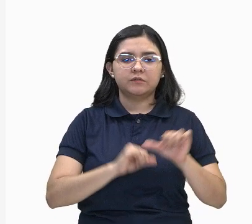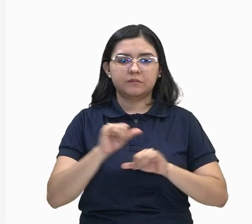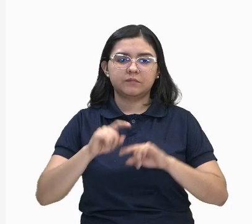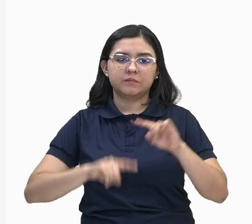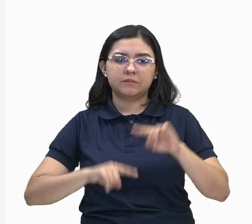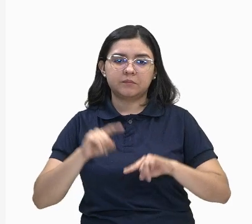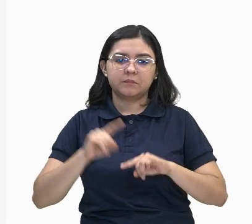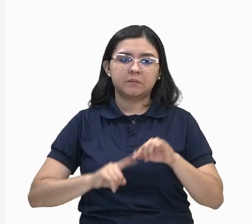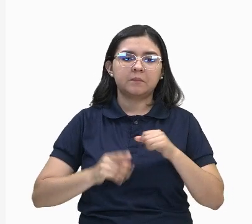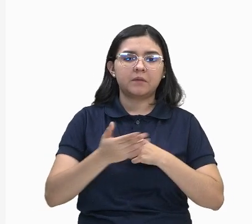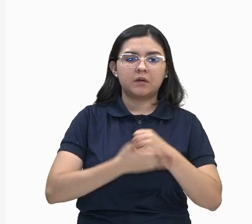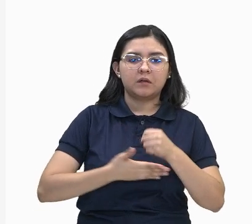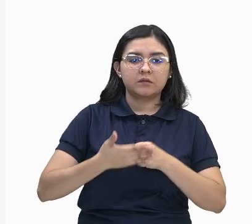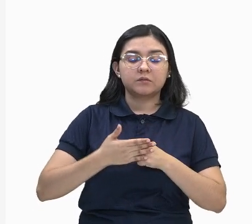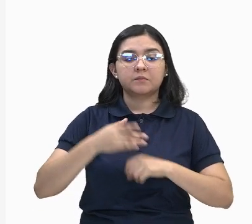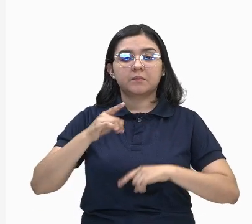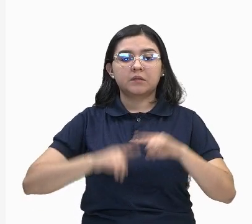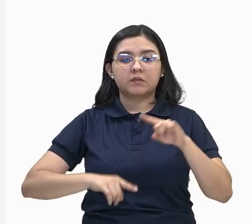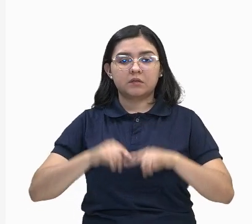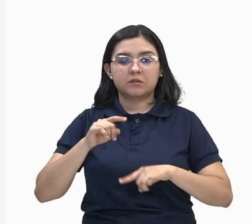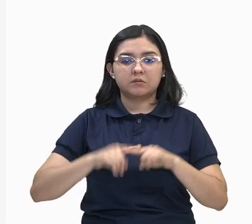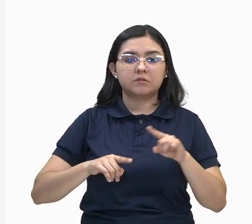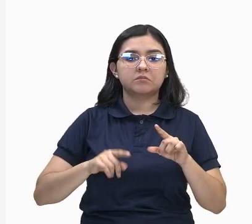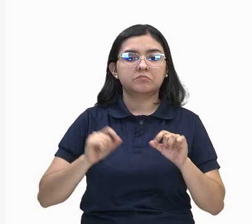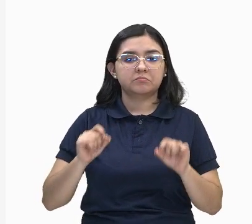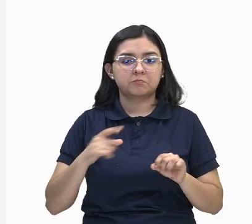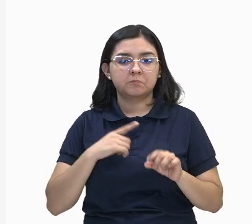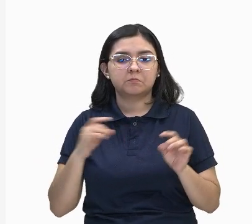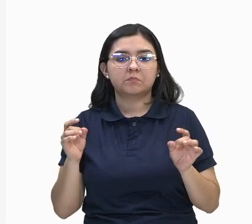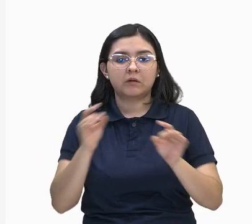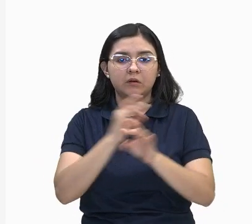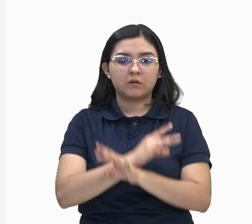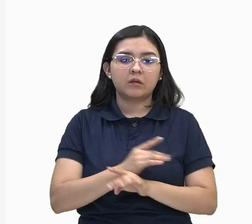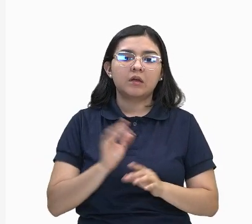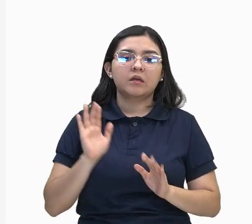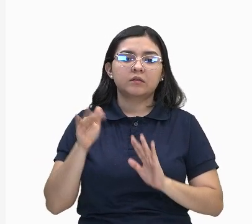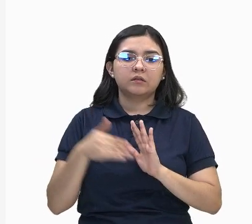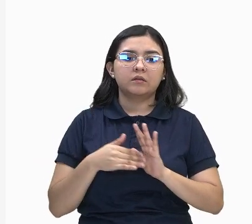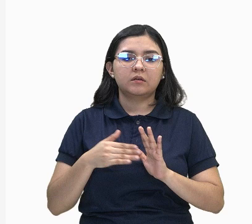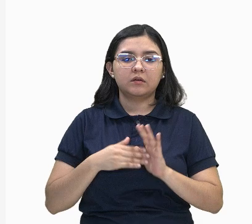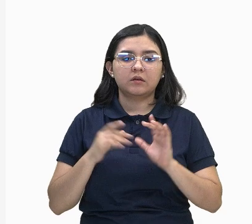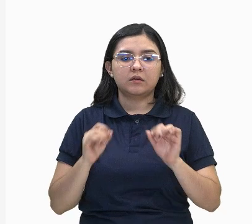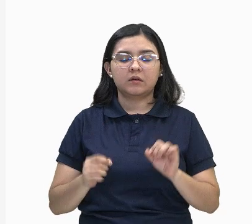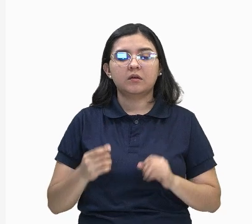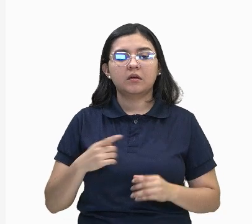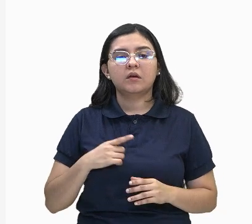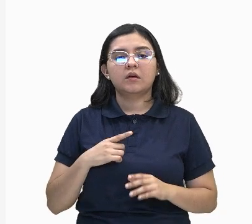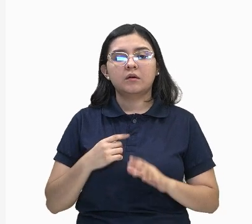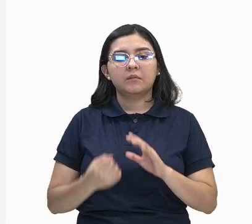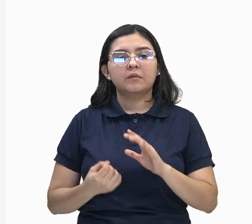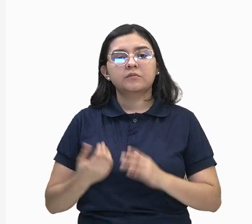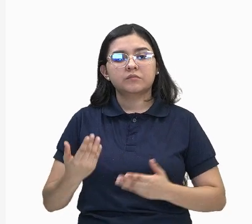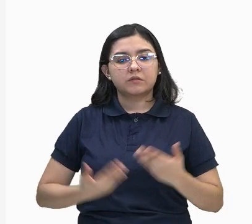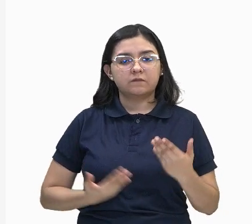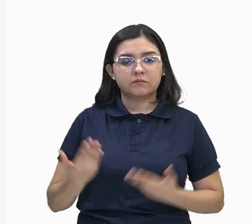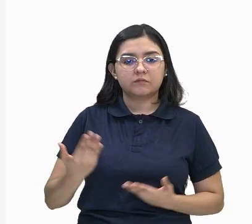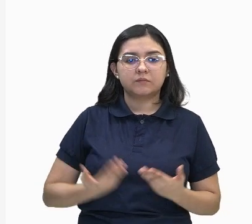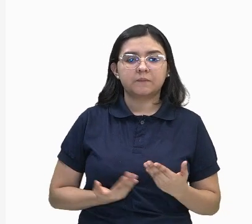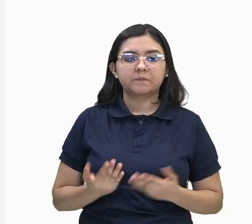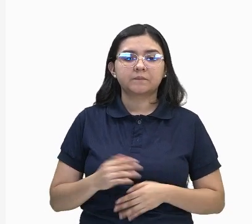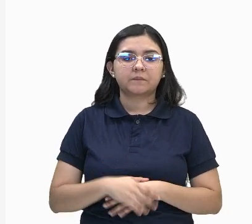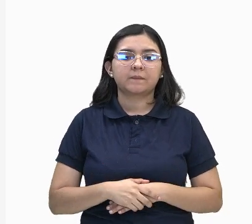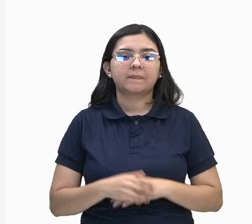de matérias-primas em produtos acabados até a realização de um serviço.